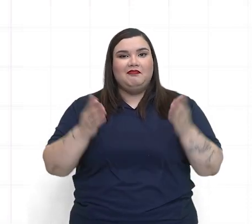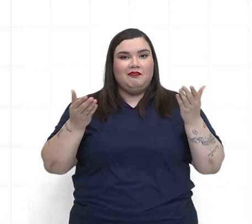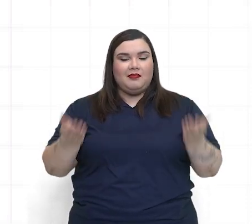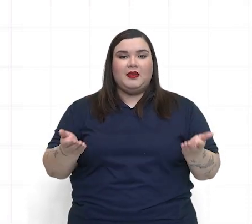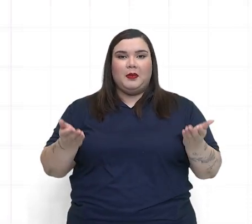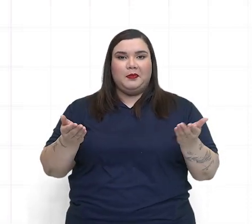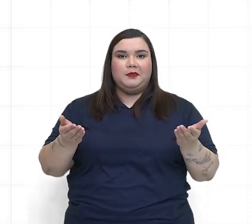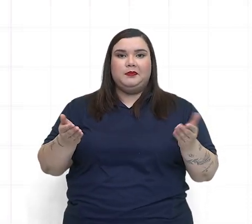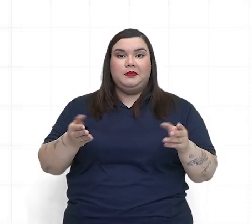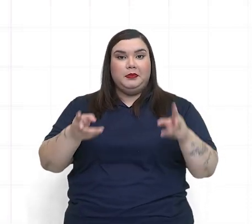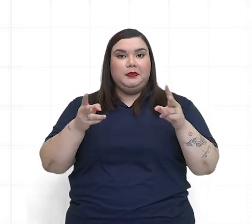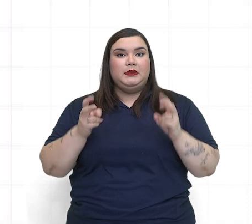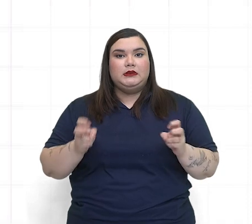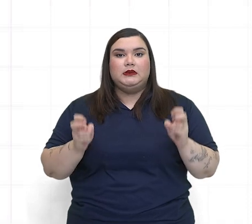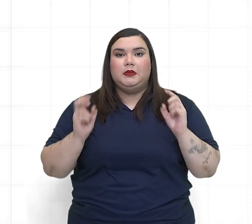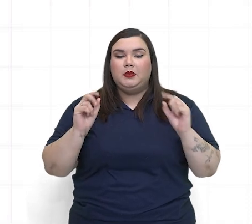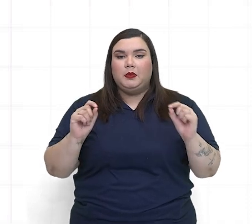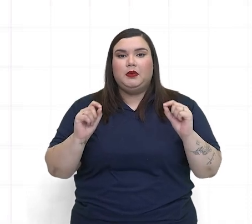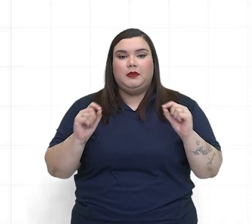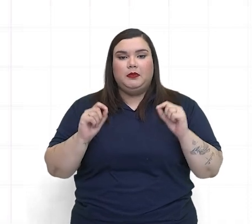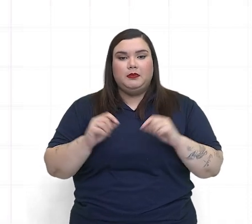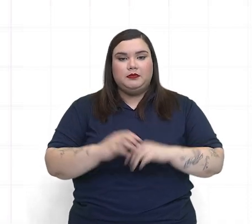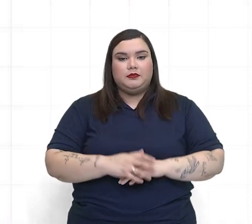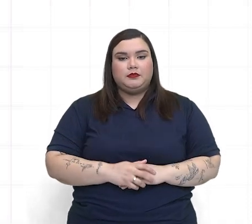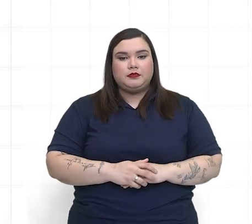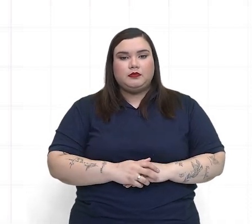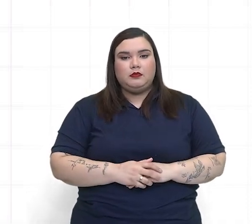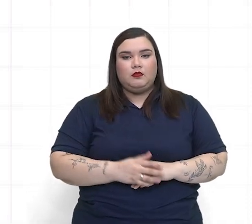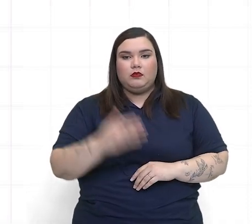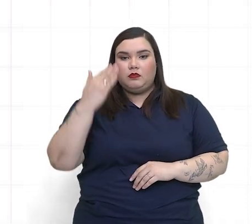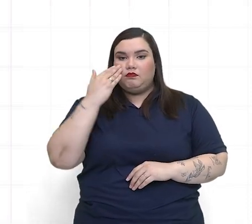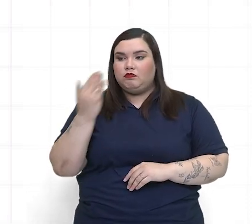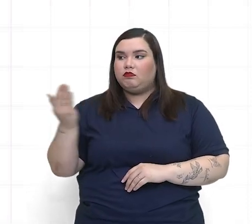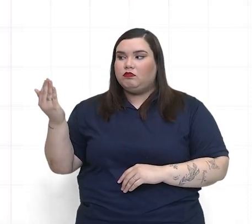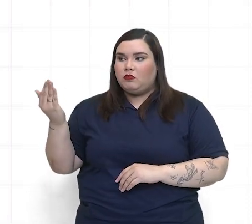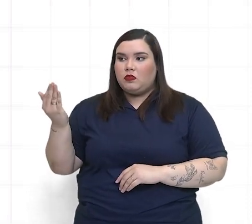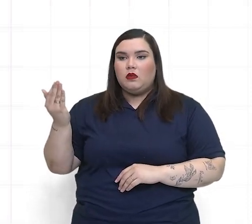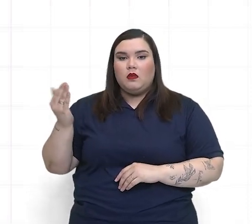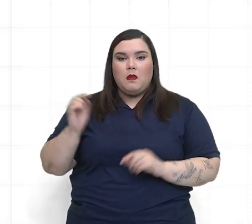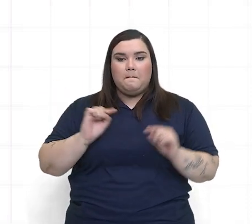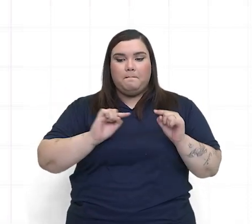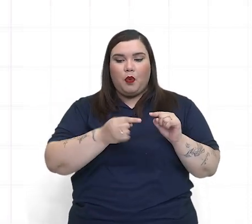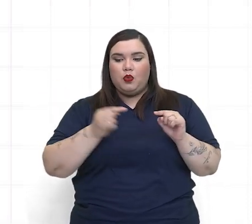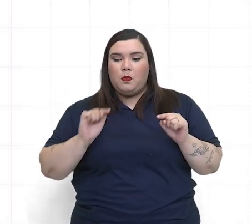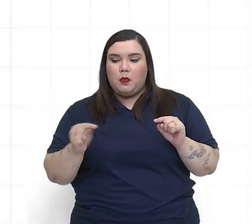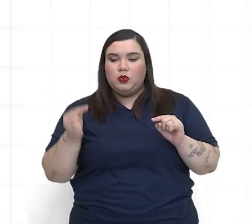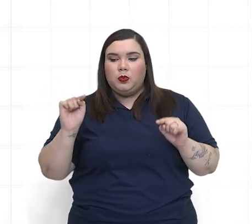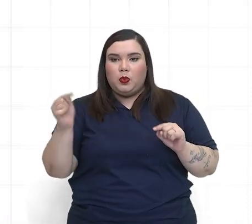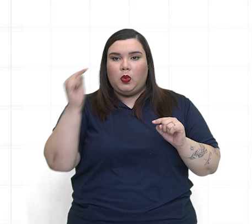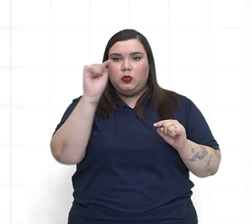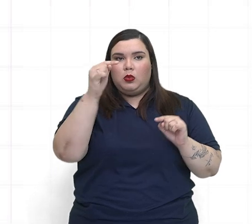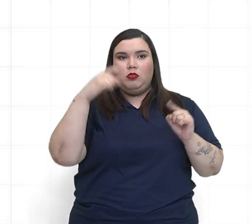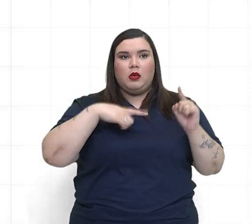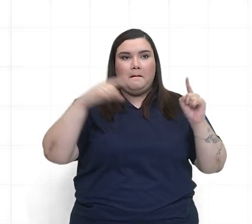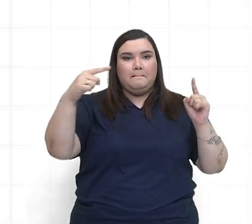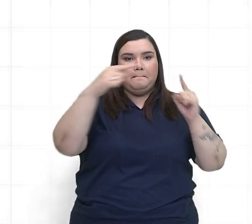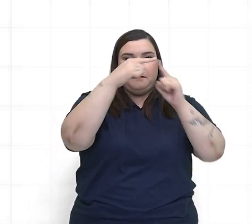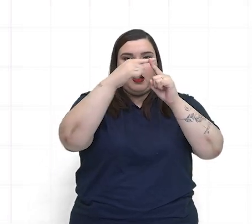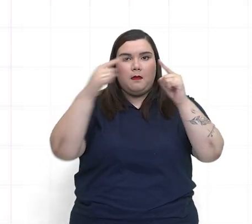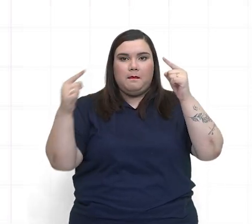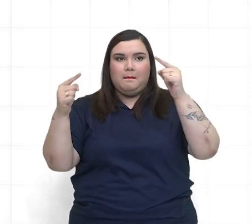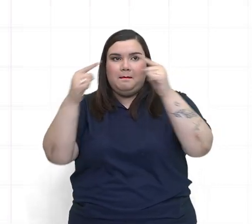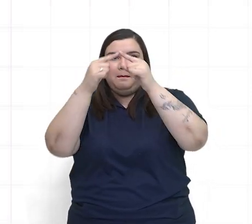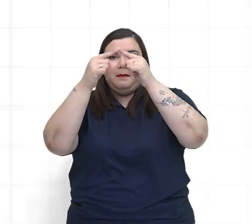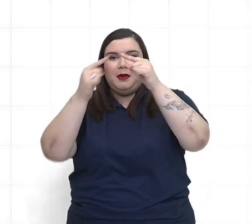Então, quando nós temos aqui, ó, a interseção, o que é interseção? É onde eles se